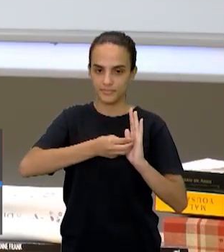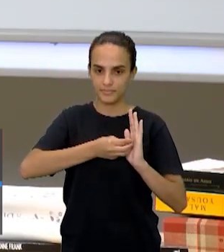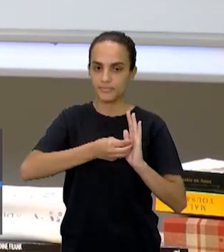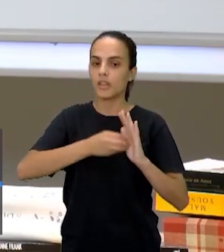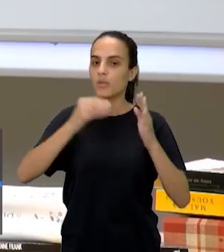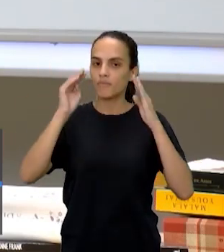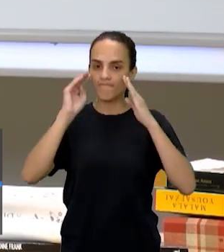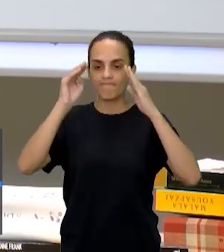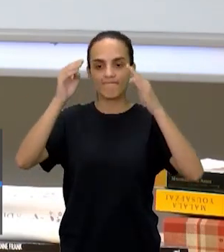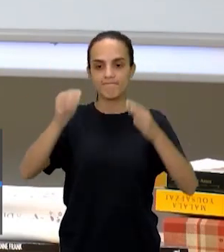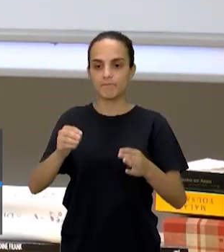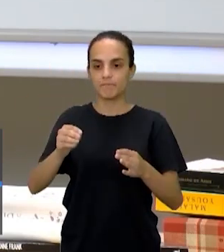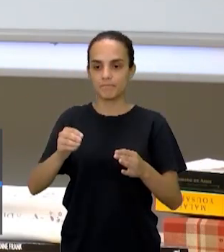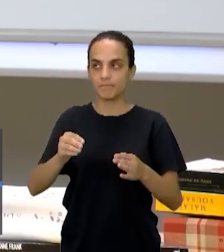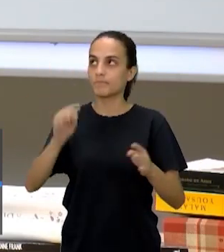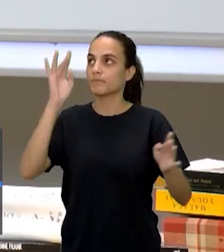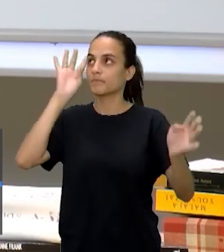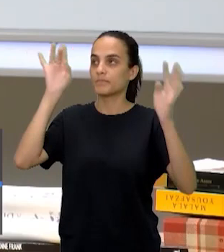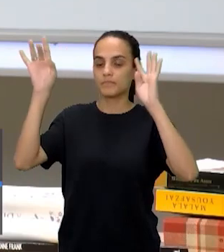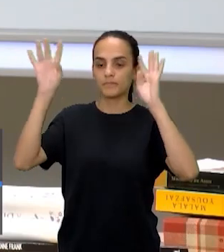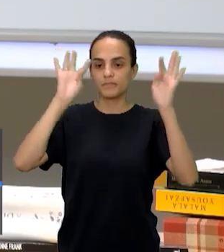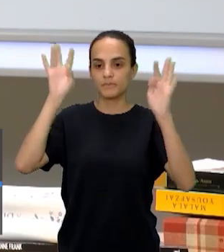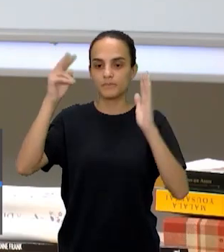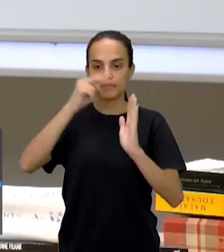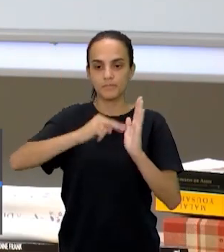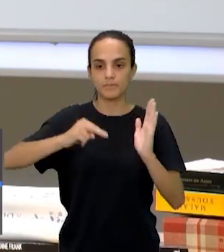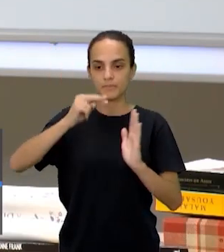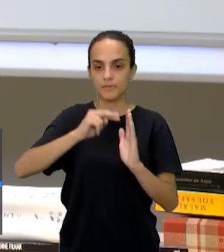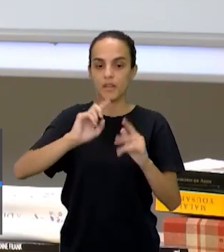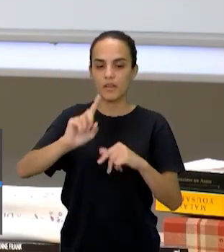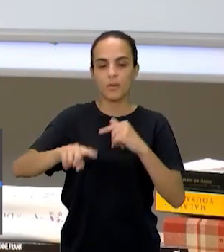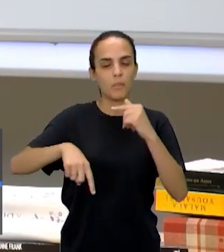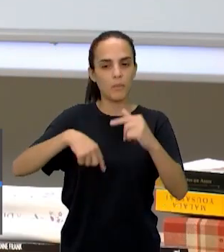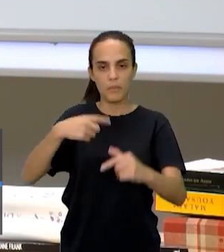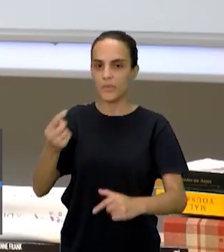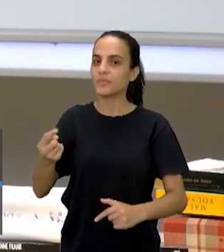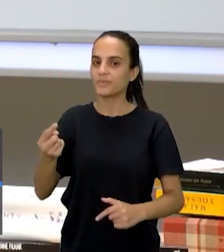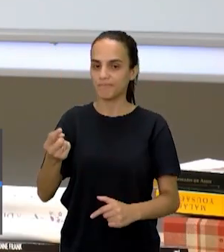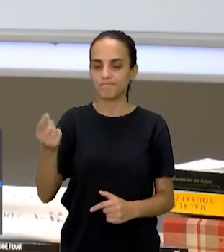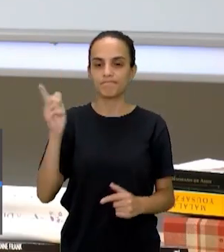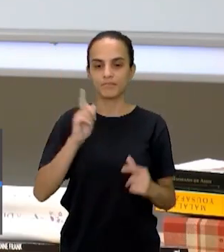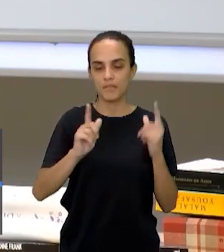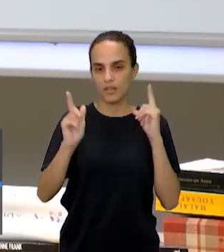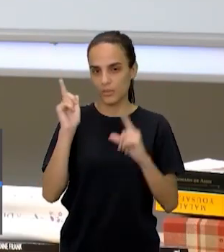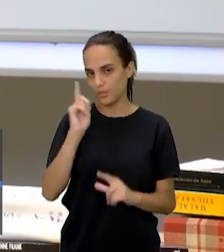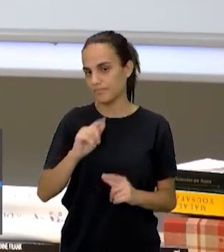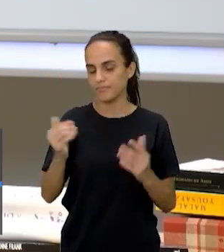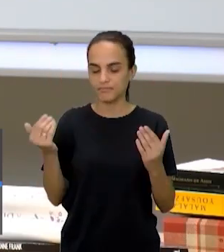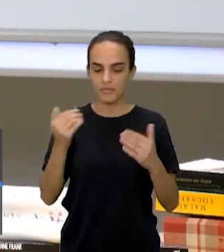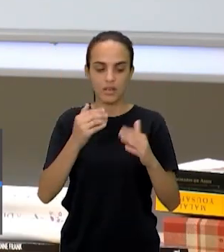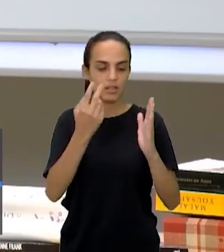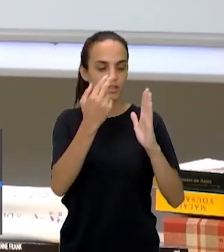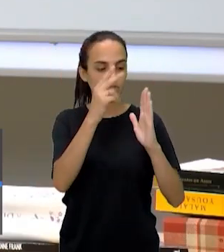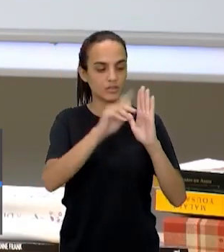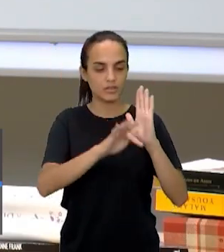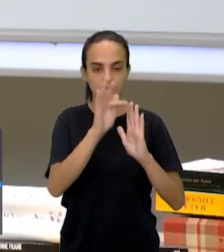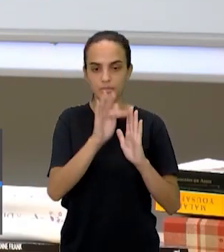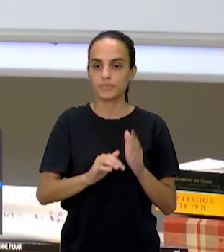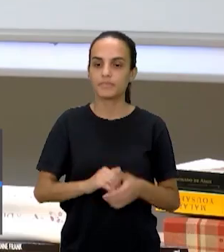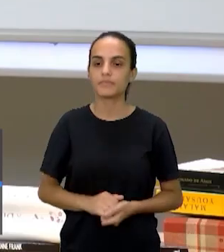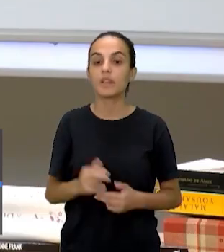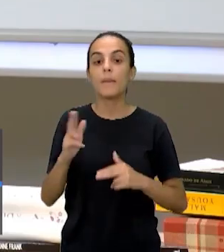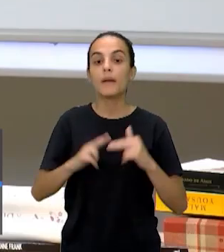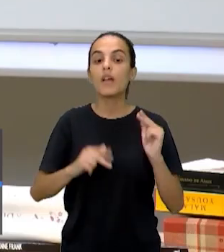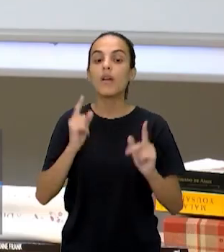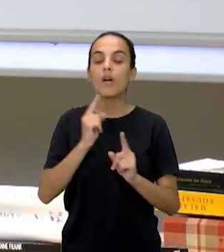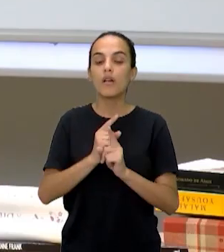dar prioridade para a reflexão leitora, para depois a gente partir para o plano de texto, tá bom? Então vamos lá, onde eu encontro esse material?